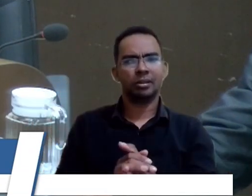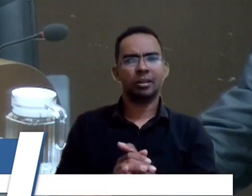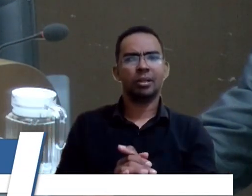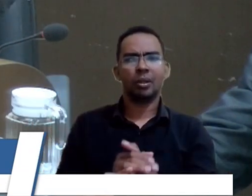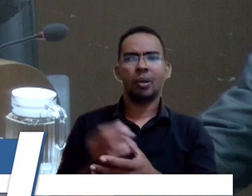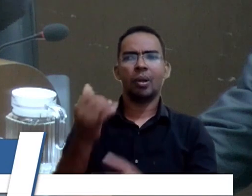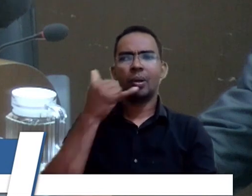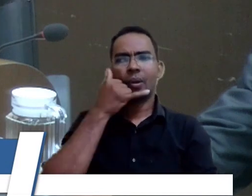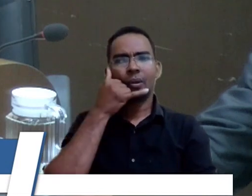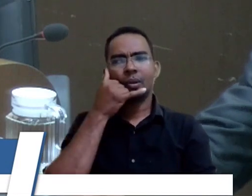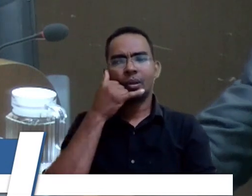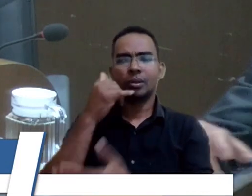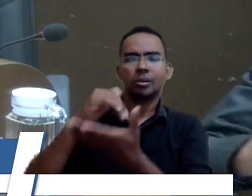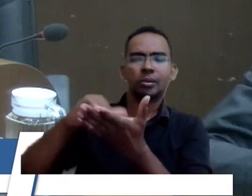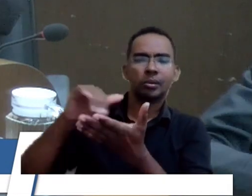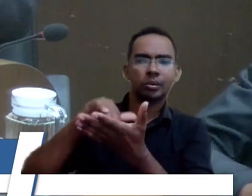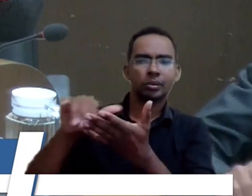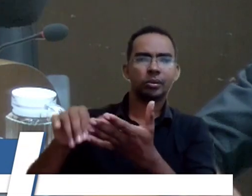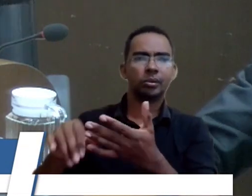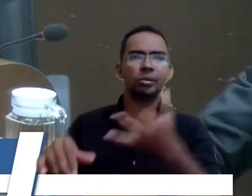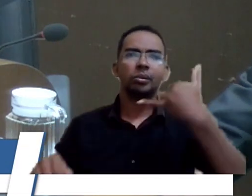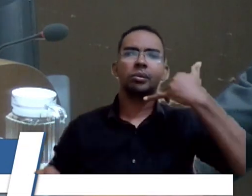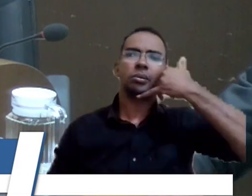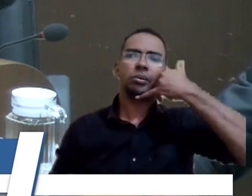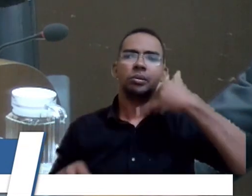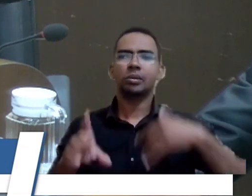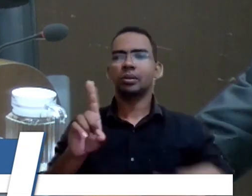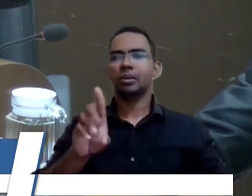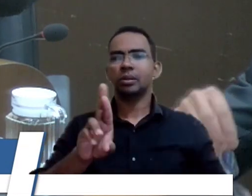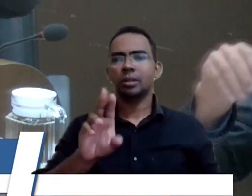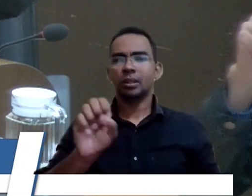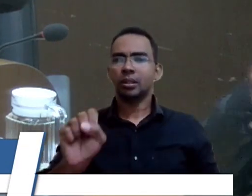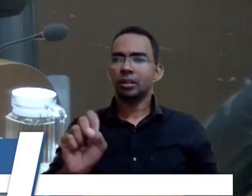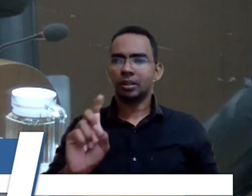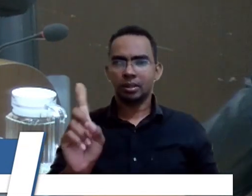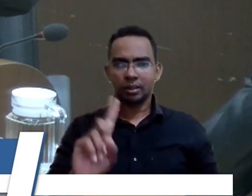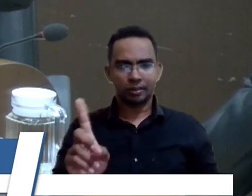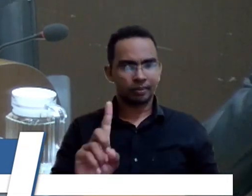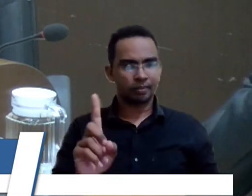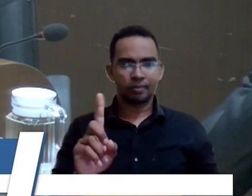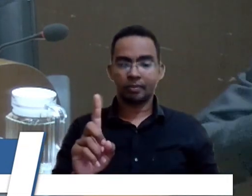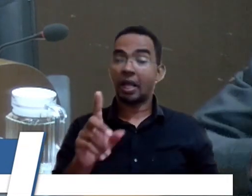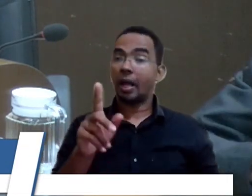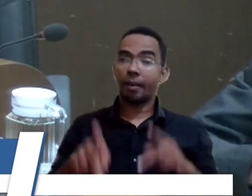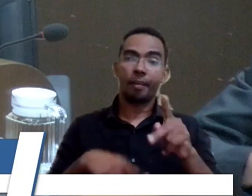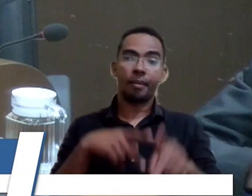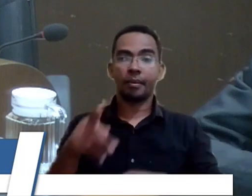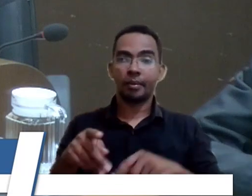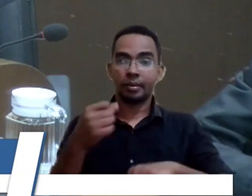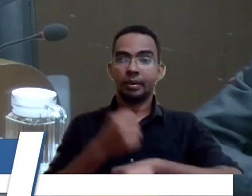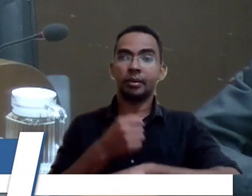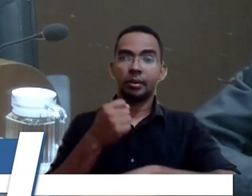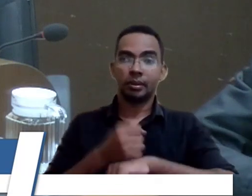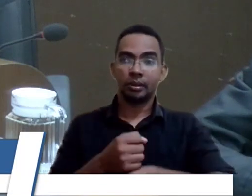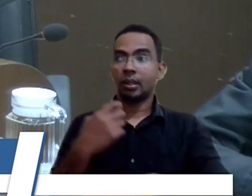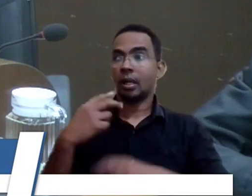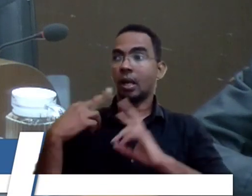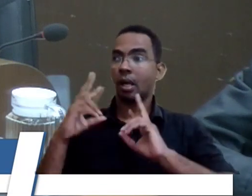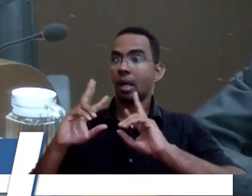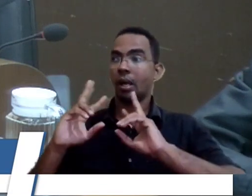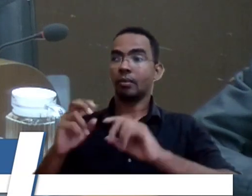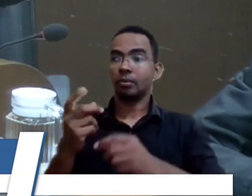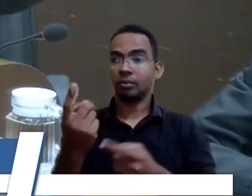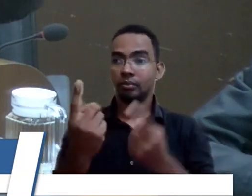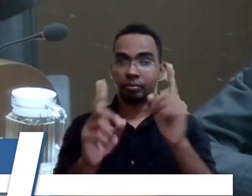do secretário, não é do DRS, não é do... A população de Franca aborda o senhor, aborda o Donizete, o